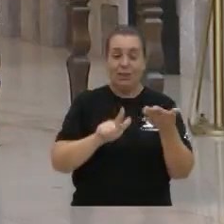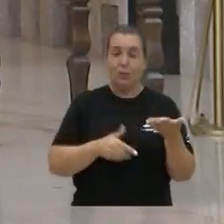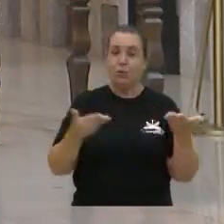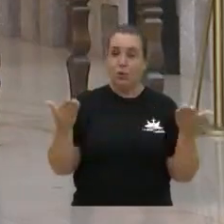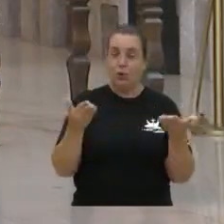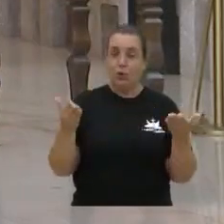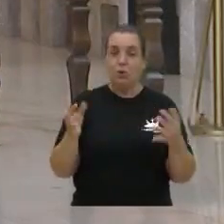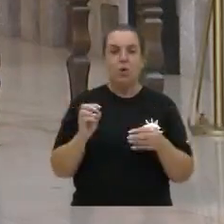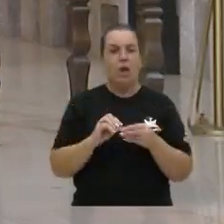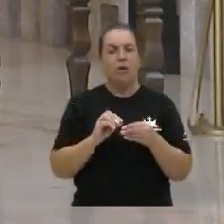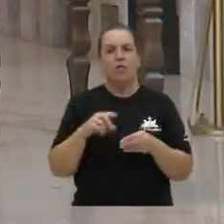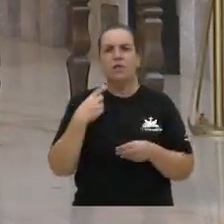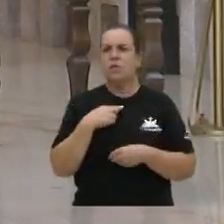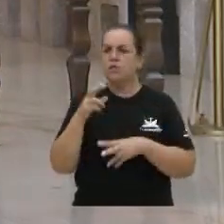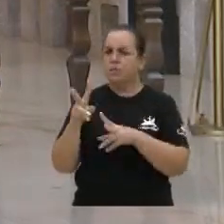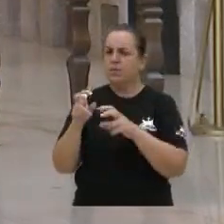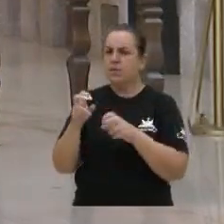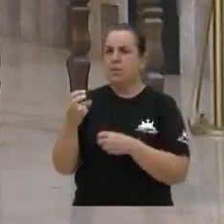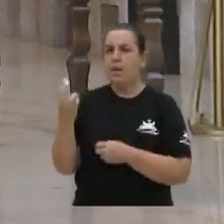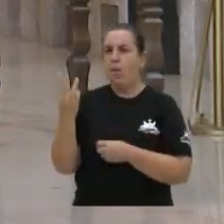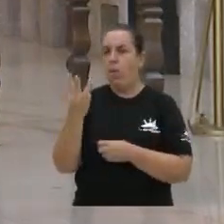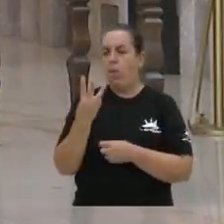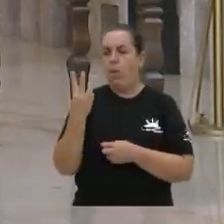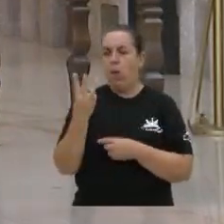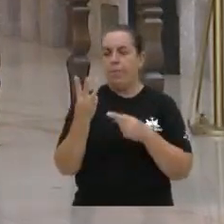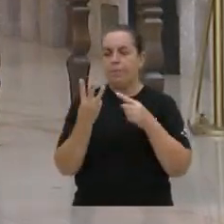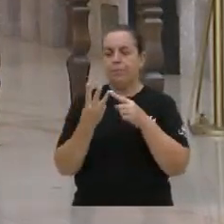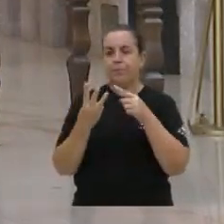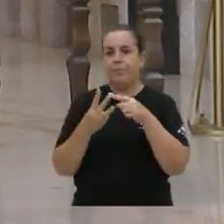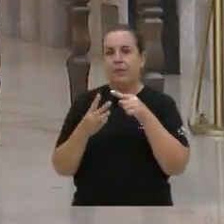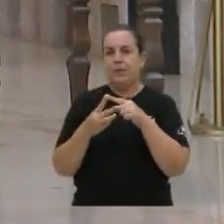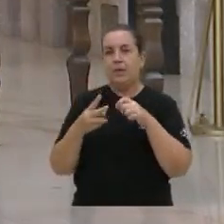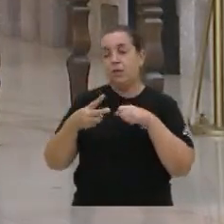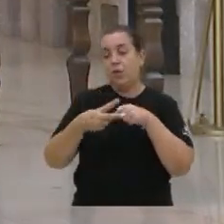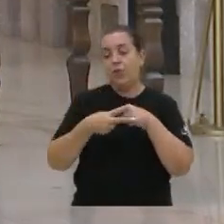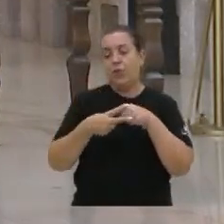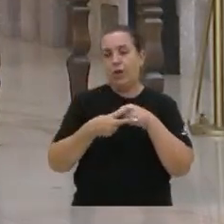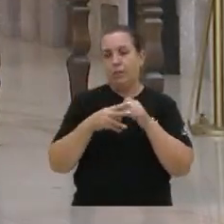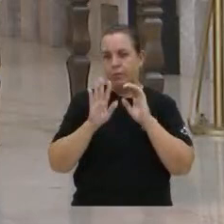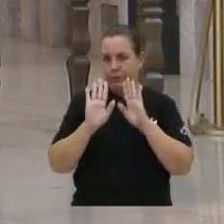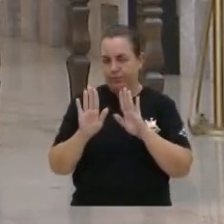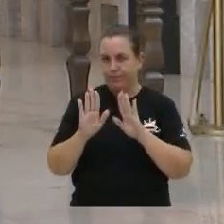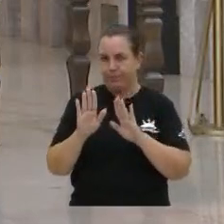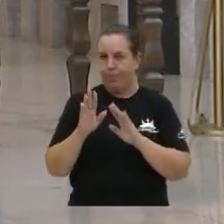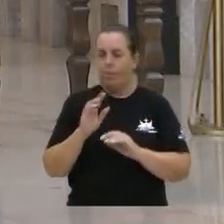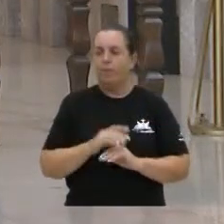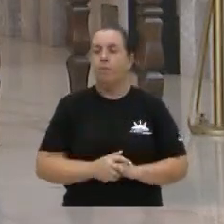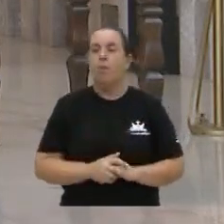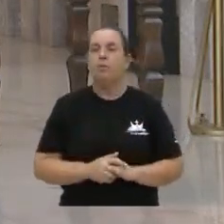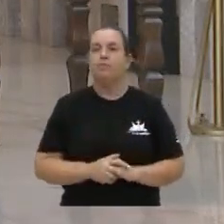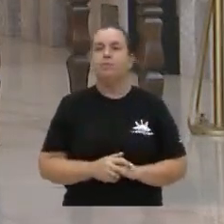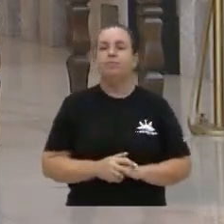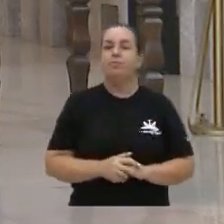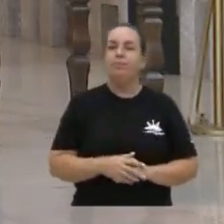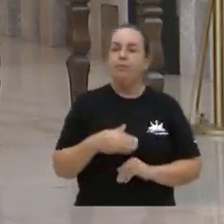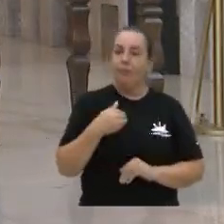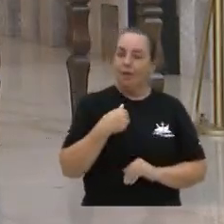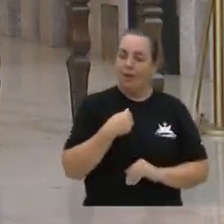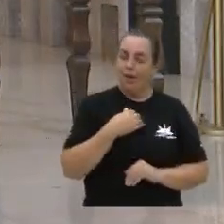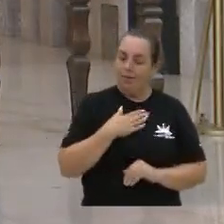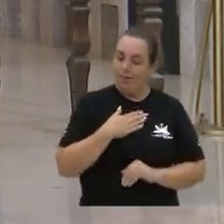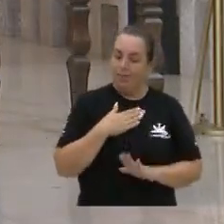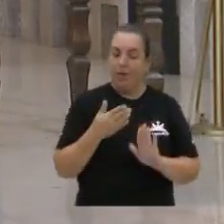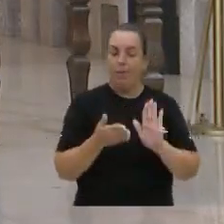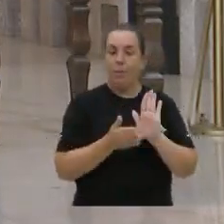ela nos faz perceber três verbos que eu gostaria de falar, e a minha proposta